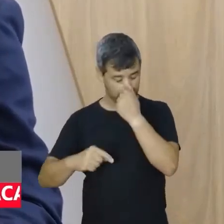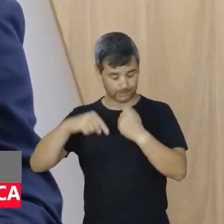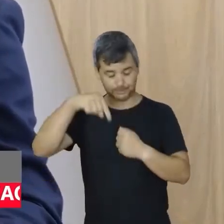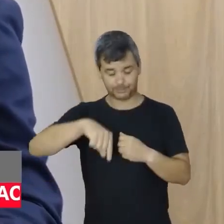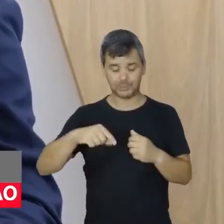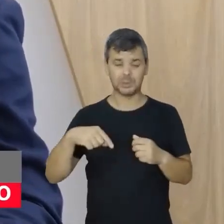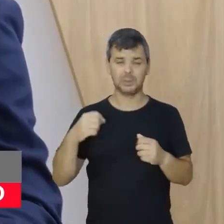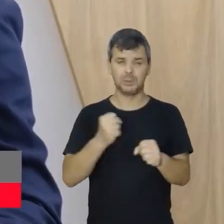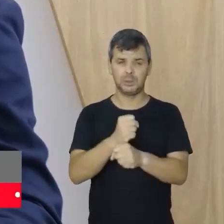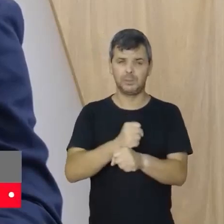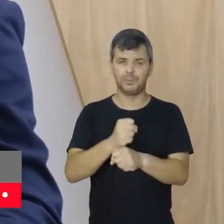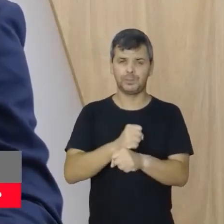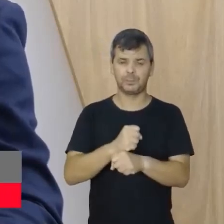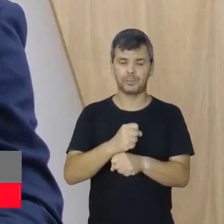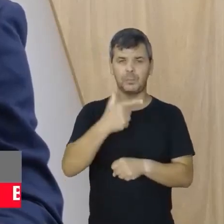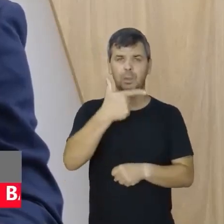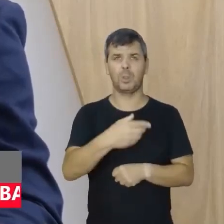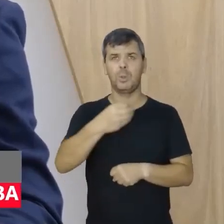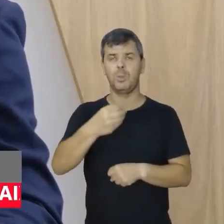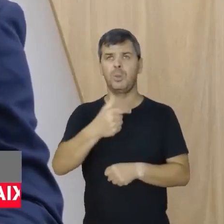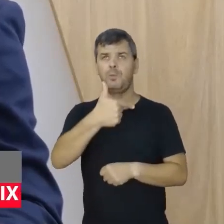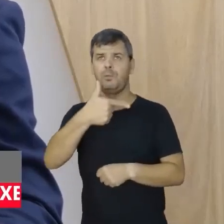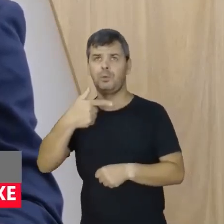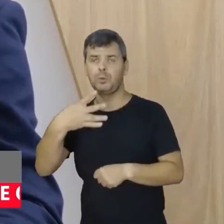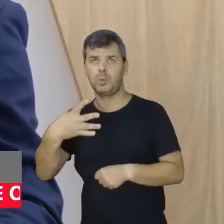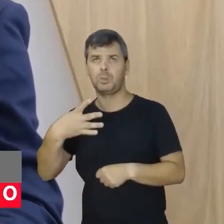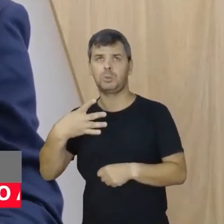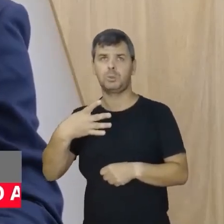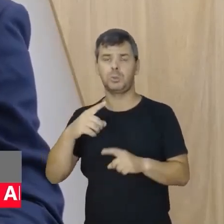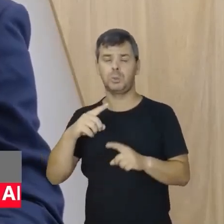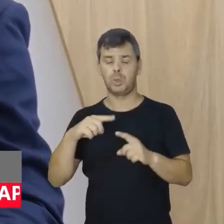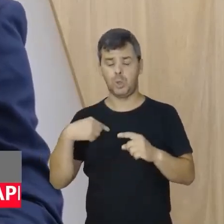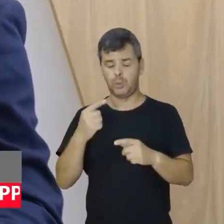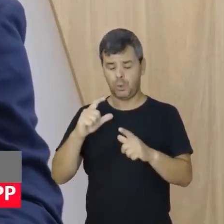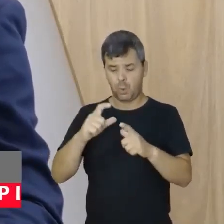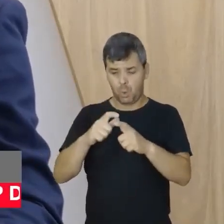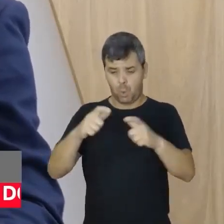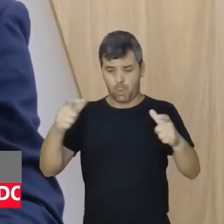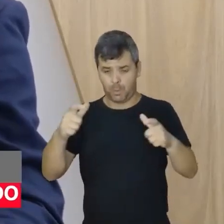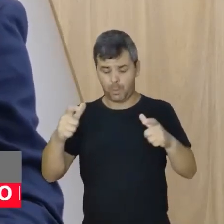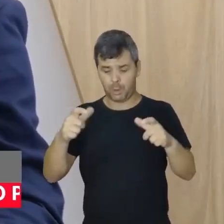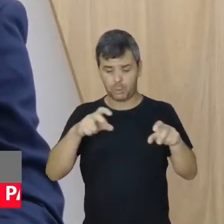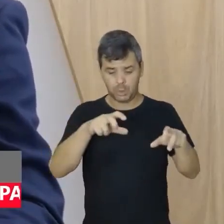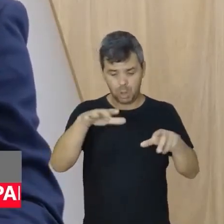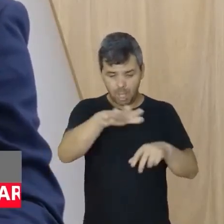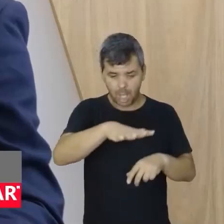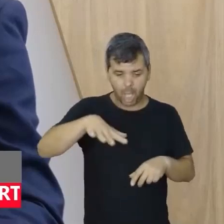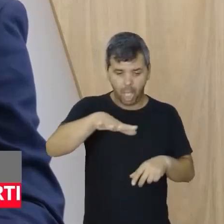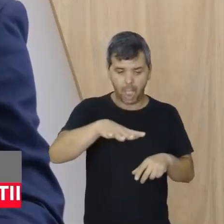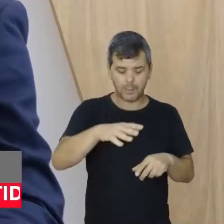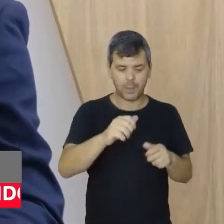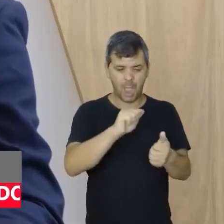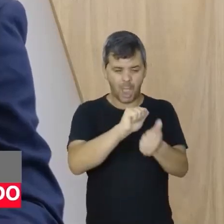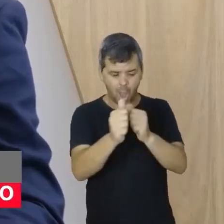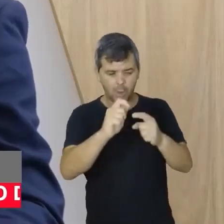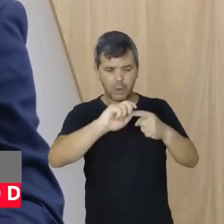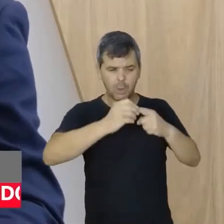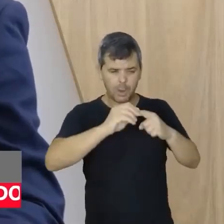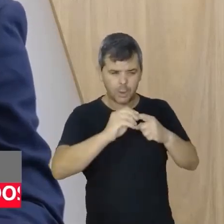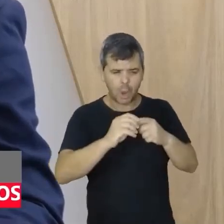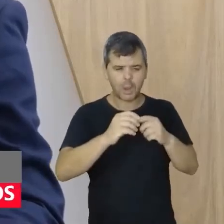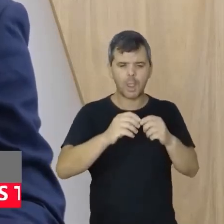na previsão de safra para 2024, nós já vimos um aumento na lavoura plantada com arroz, com feijão,